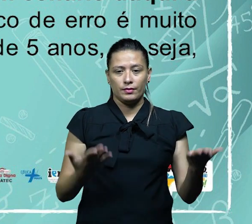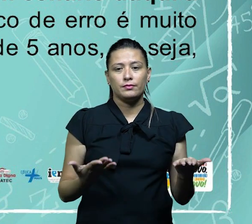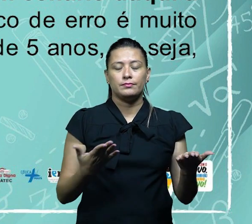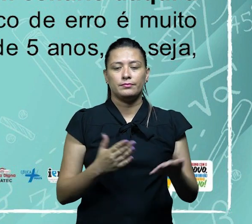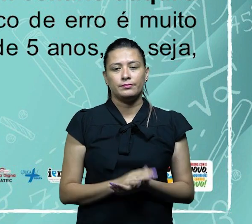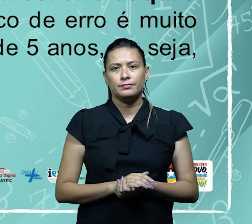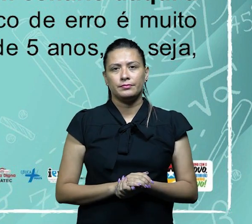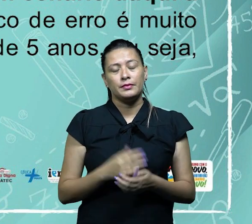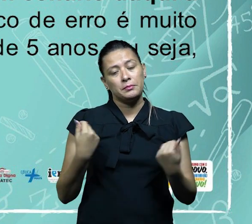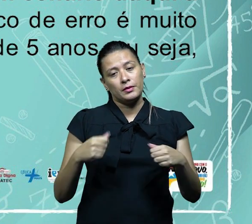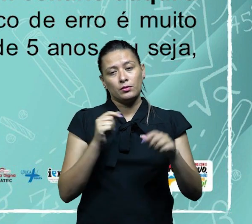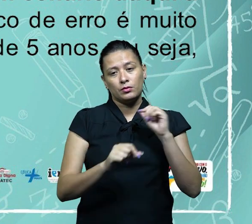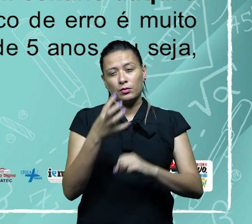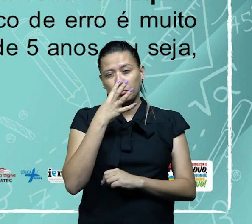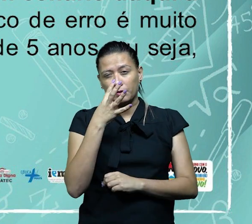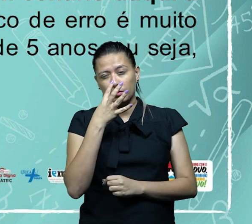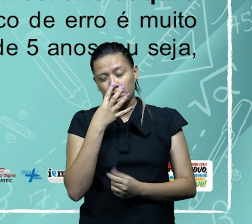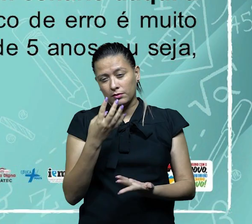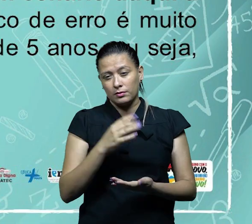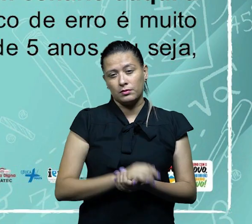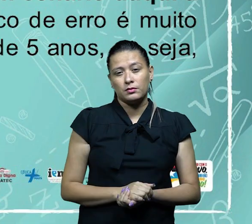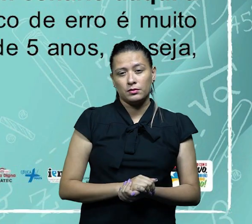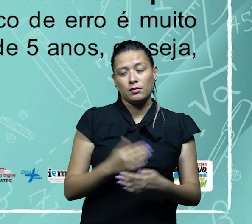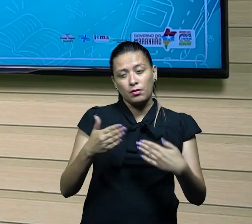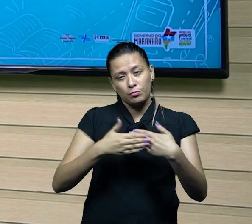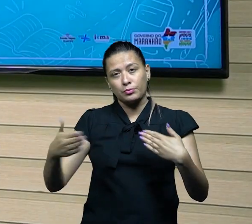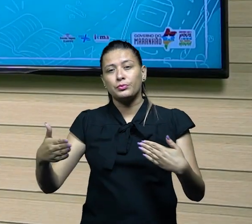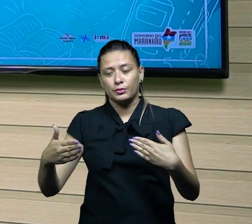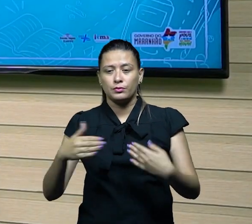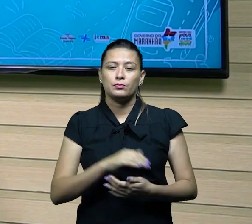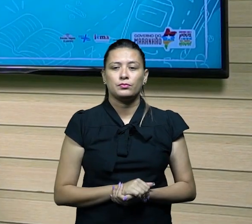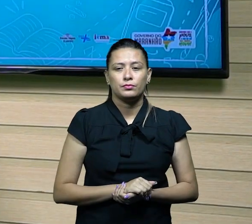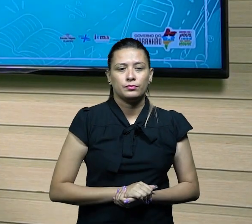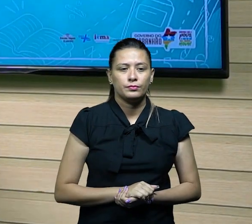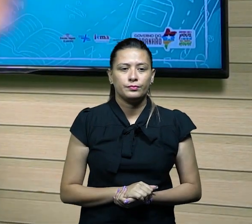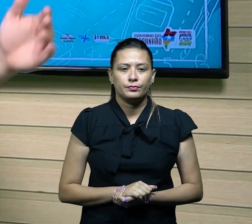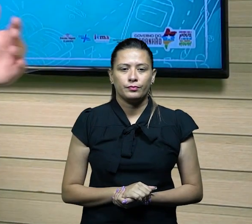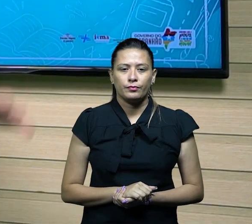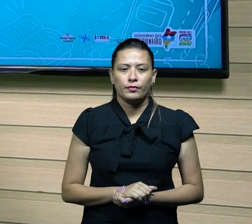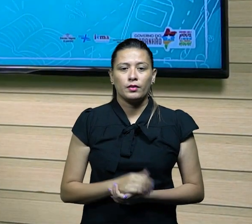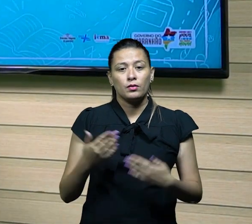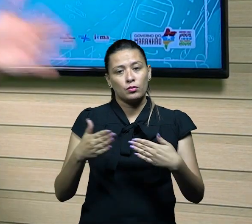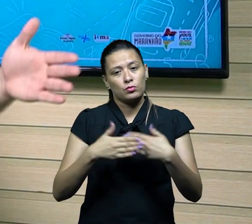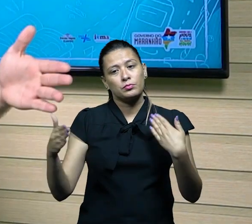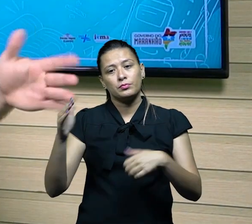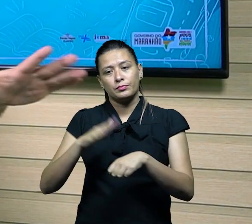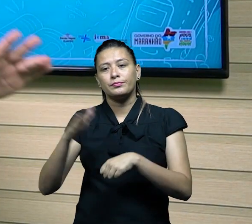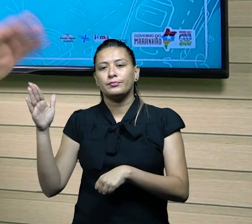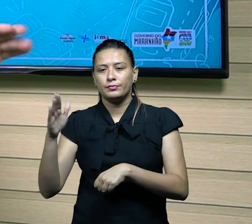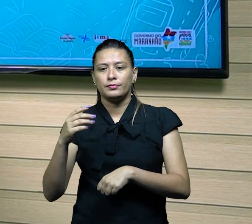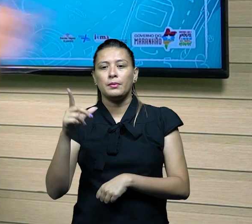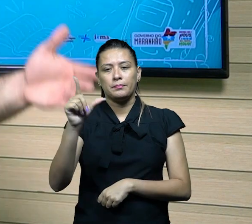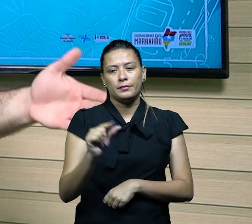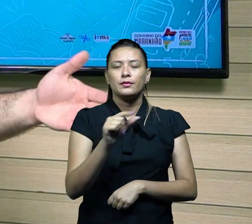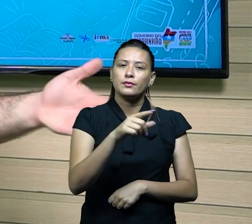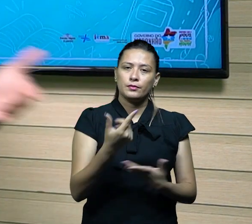analisado, tá? Quanto maior for o período de análise, menor sua precisão. Ou seja, se eu observar daqui a 10 anos, fizer uma análise daqui a 10 anos, a